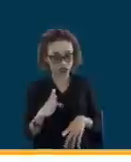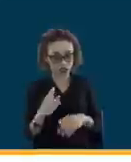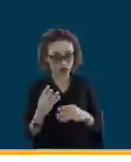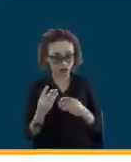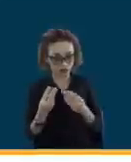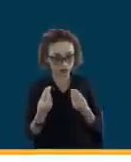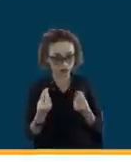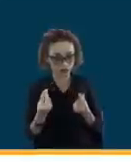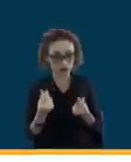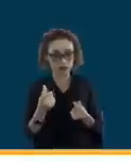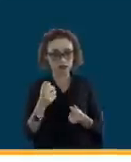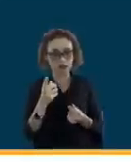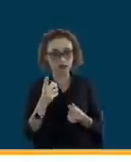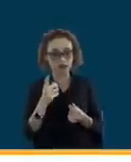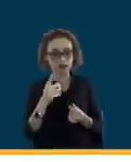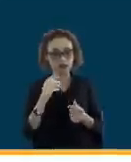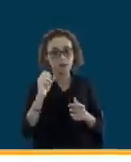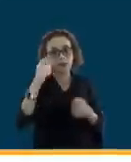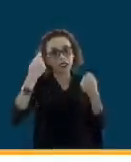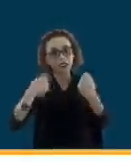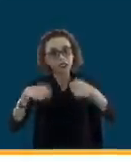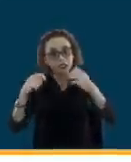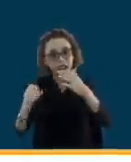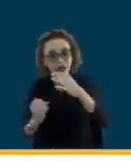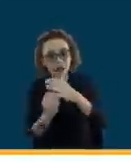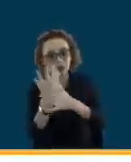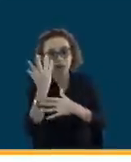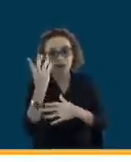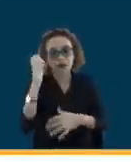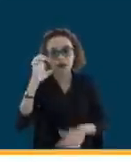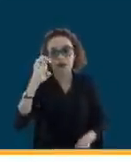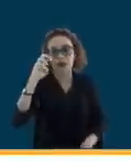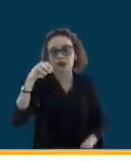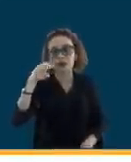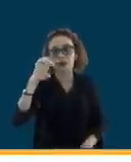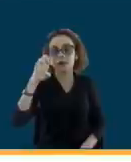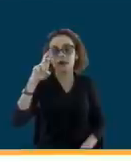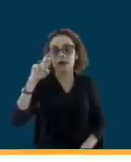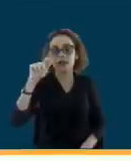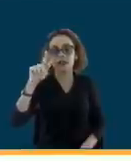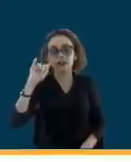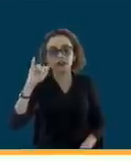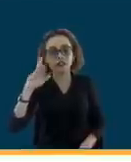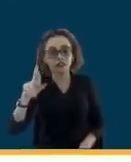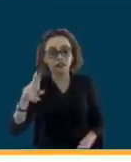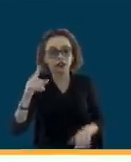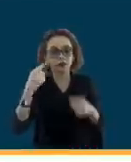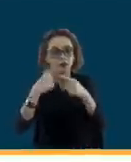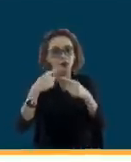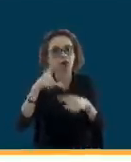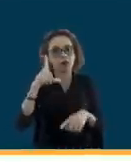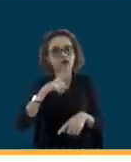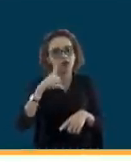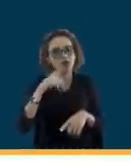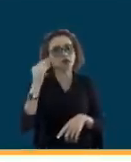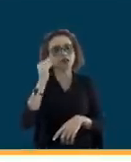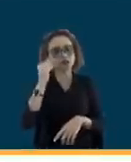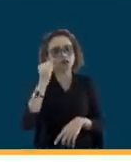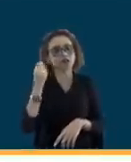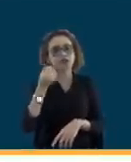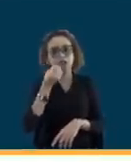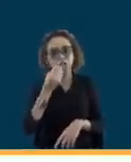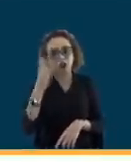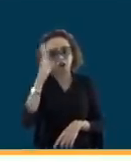ele tem de emergir. Por quê? Porque o Brasil ele tem boas raízes. Nós somos um país que tem muitas